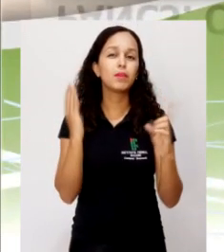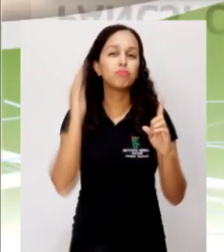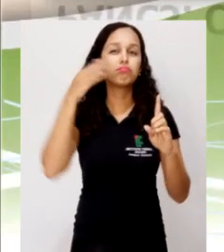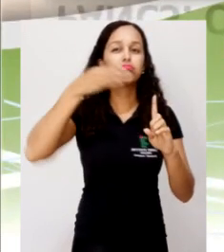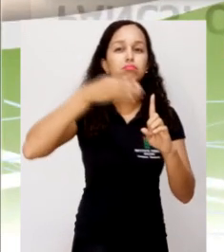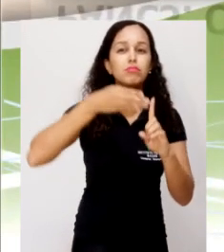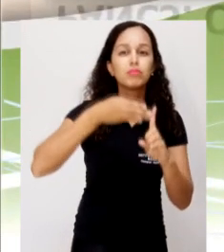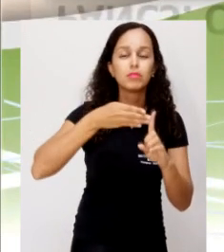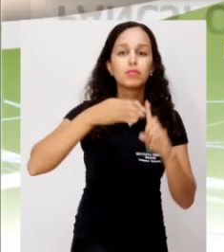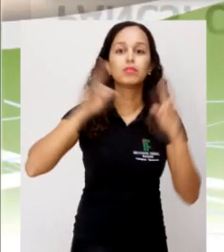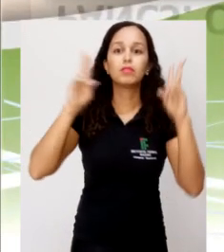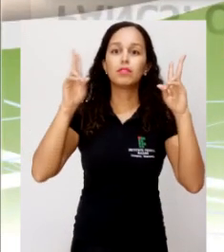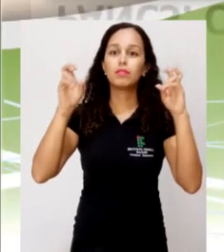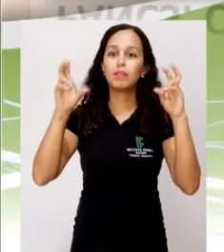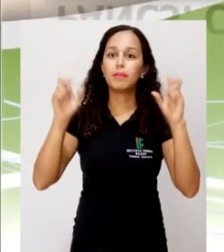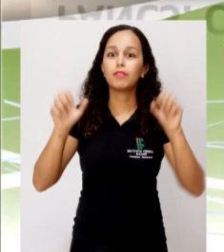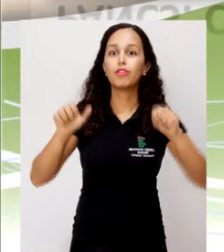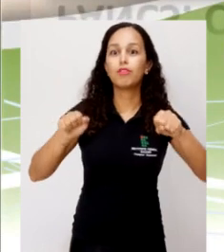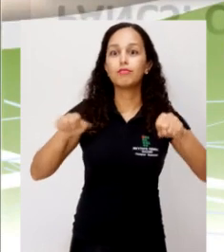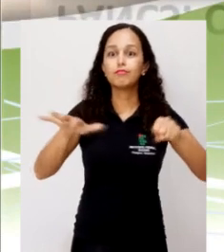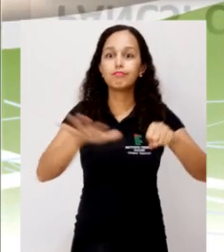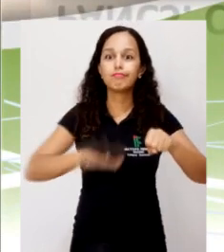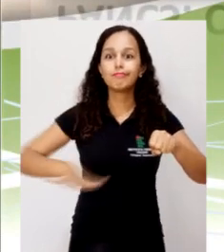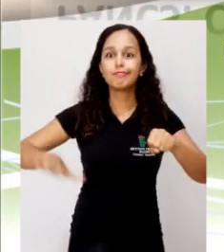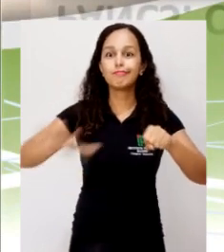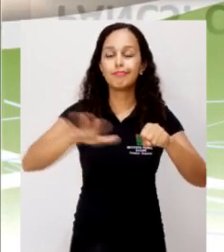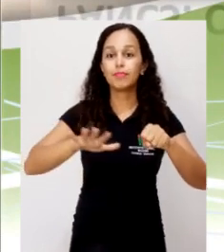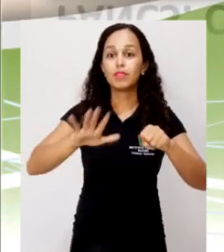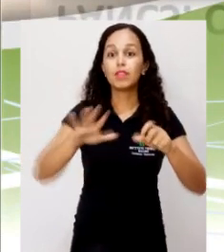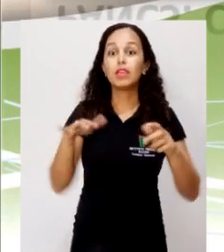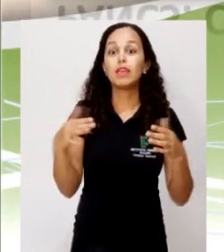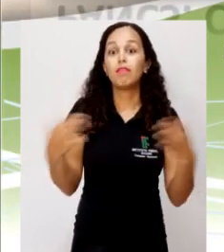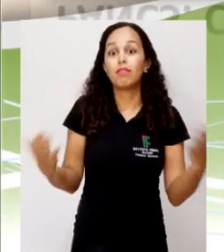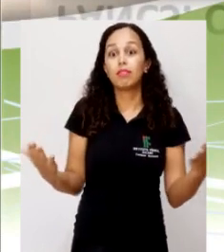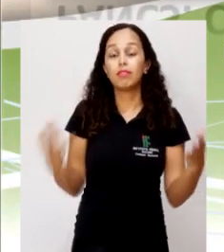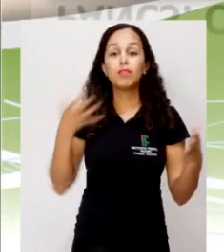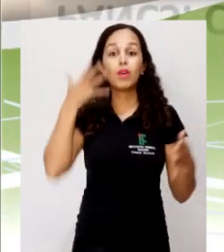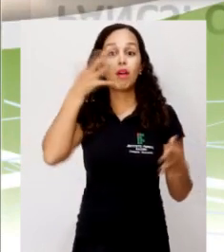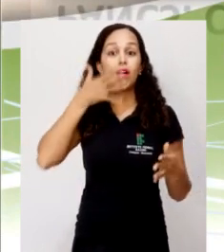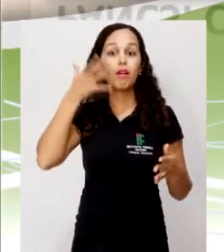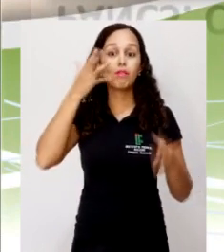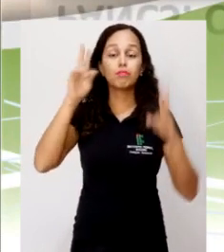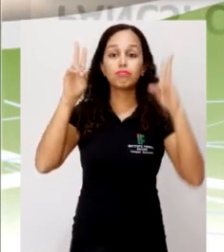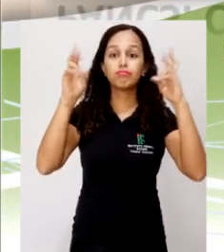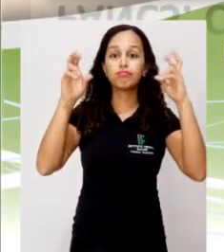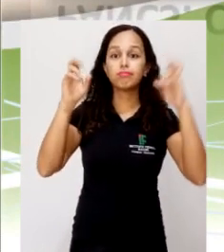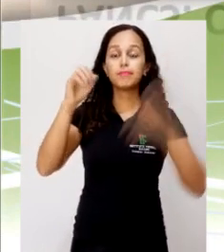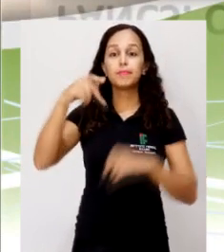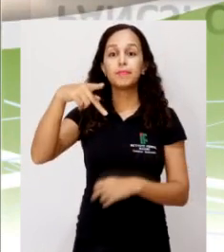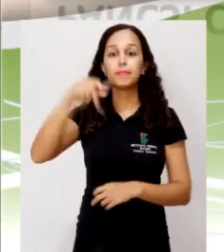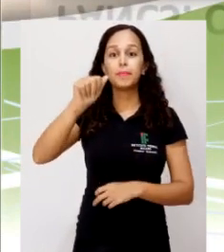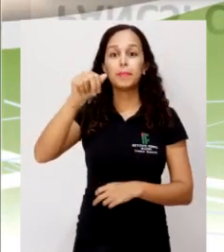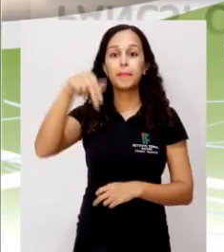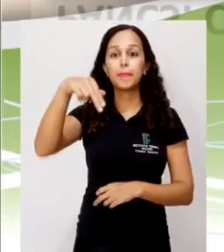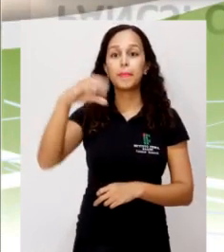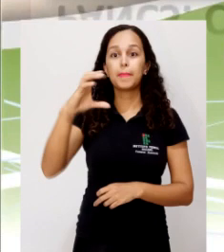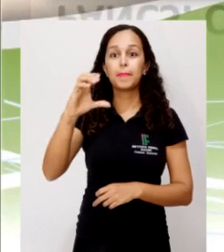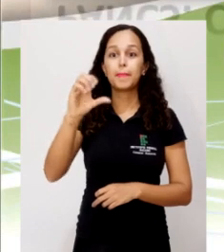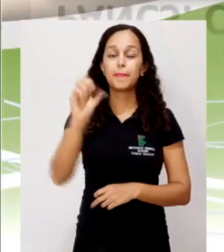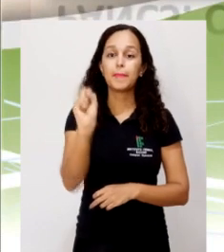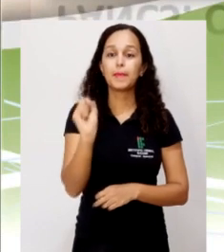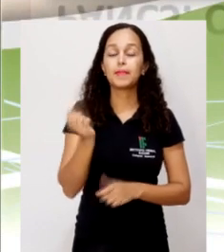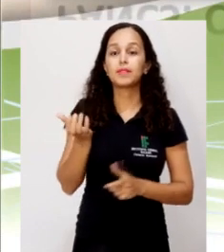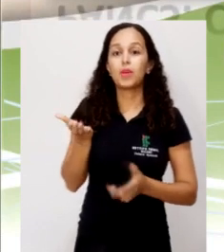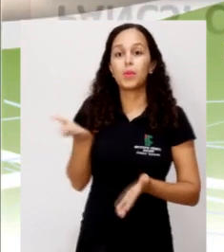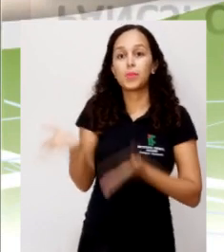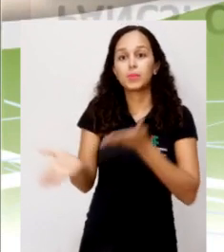que está diretamente ligado à temática do sertão produtivo. Então, eu intitulei esta palestra como Punks,